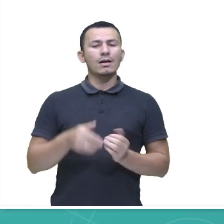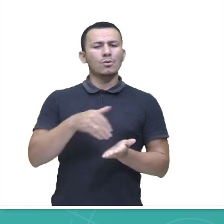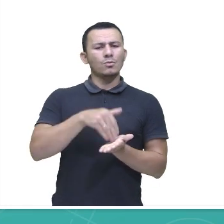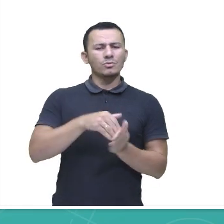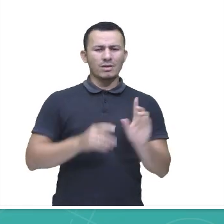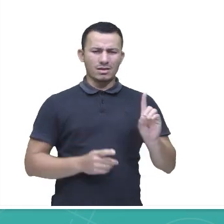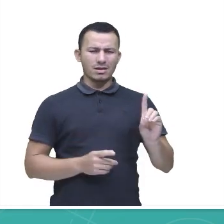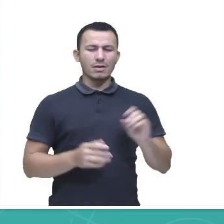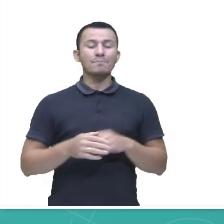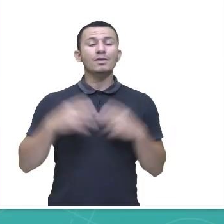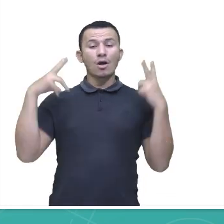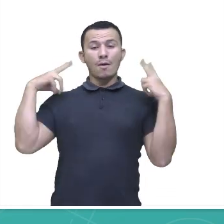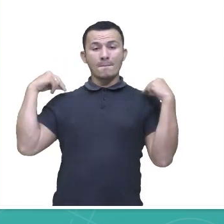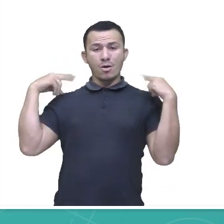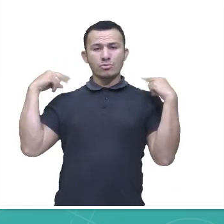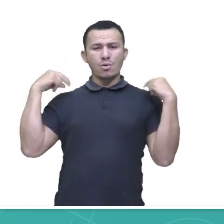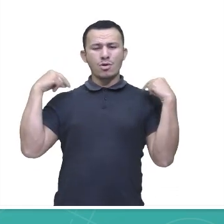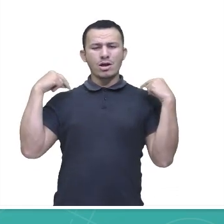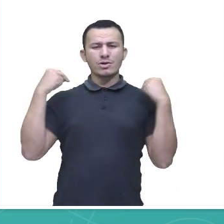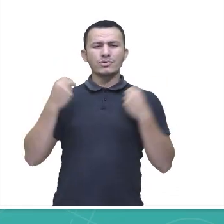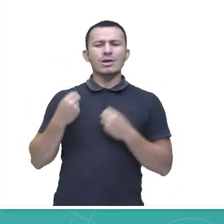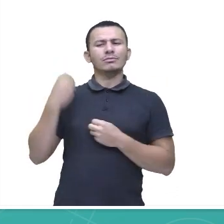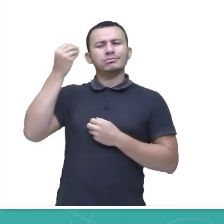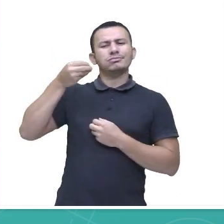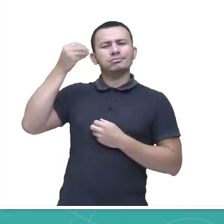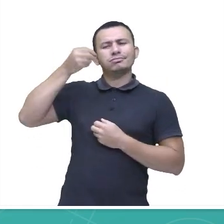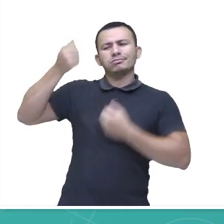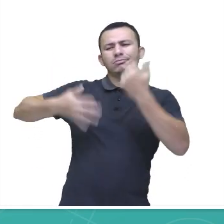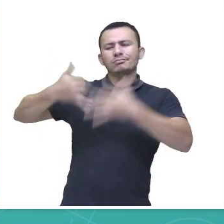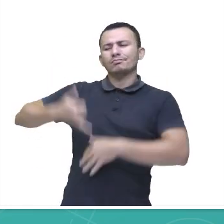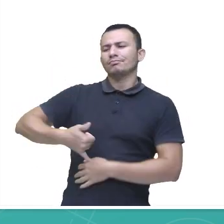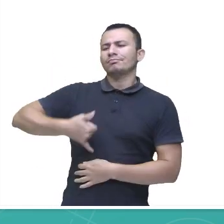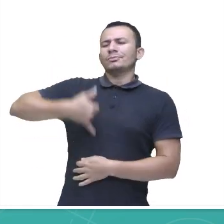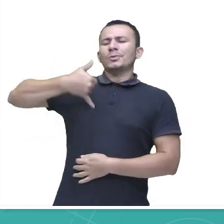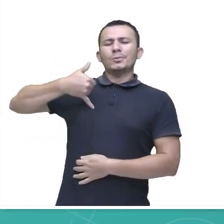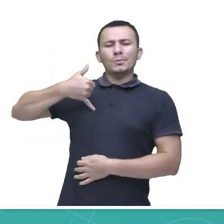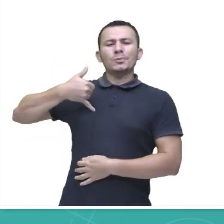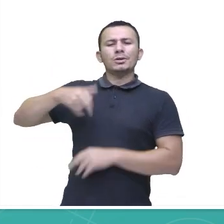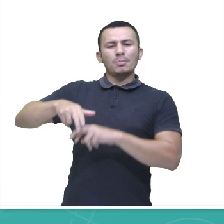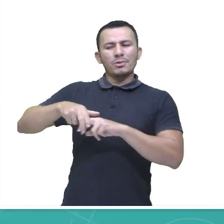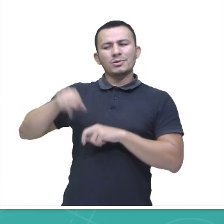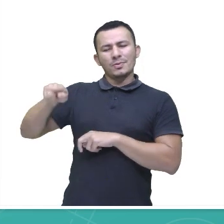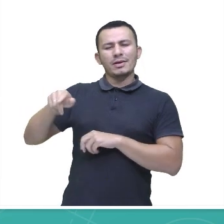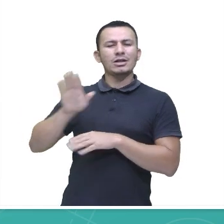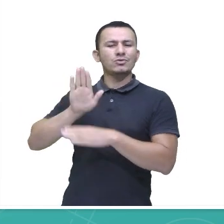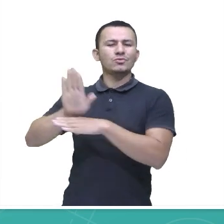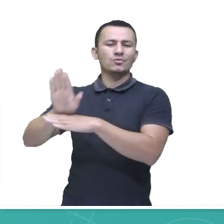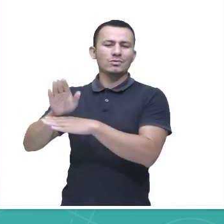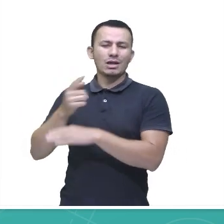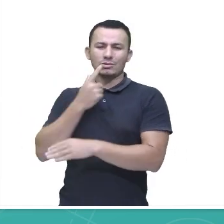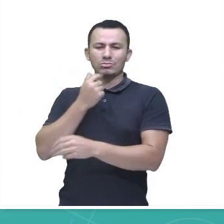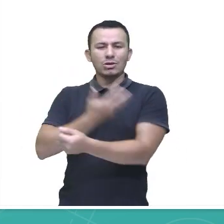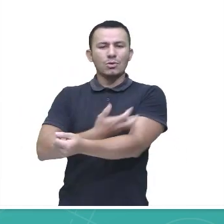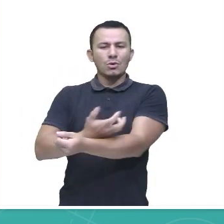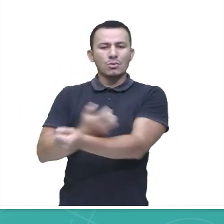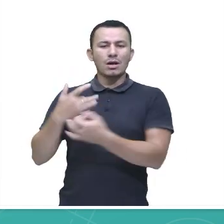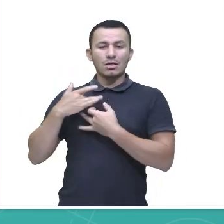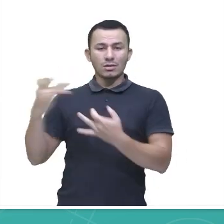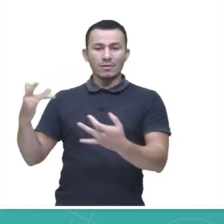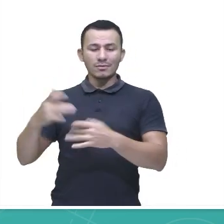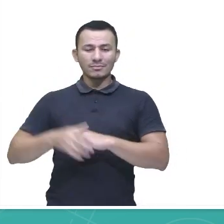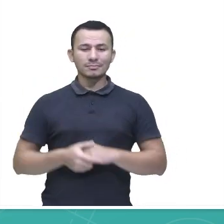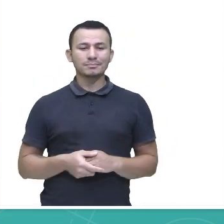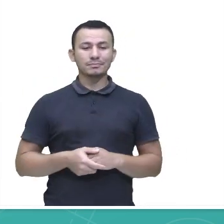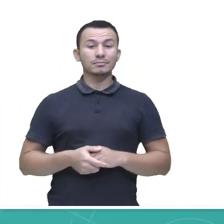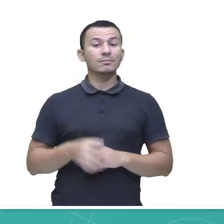motorista conta que se orgulha de poder ajudar. Palavras destacadas, né? O que está destacado é que nós vamos examinar. Então, esta